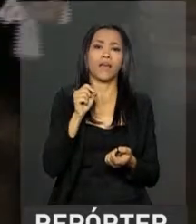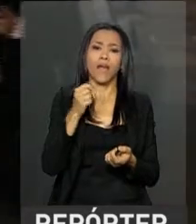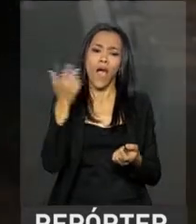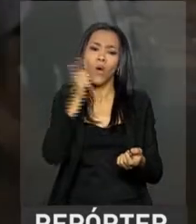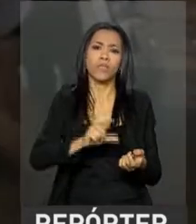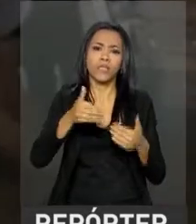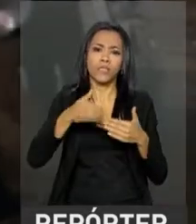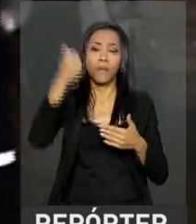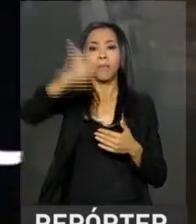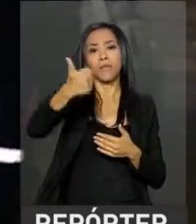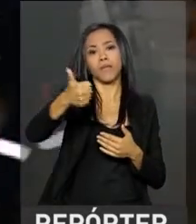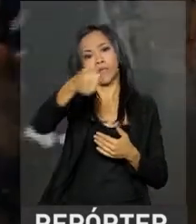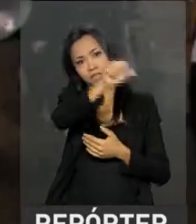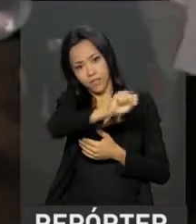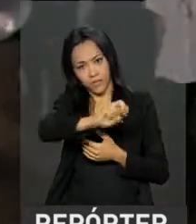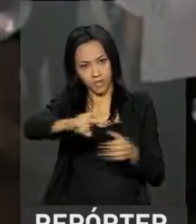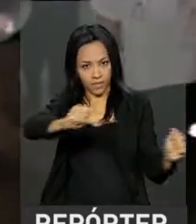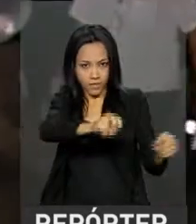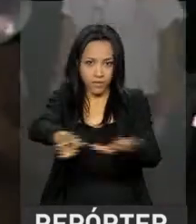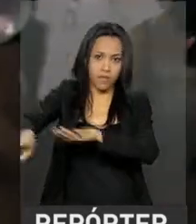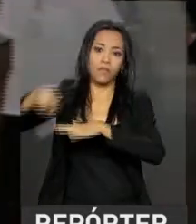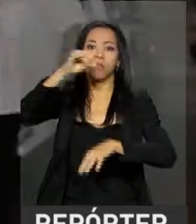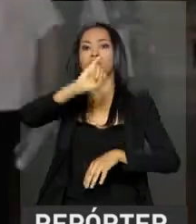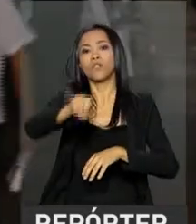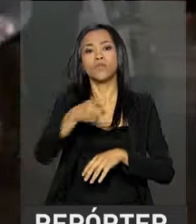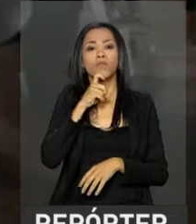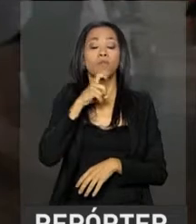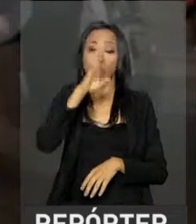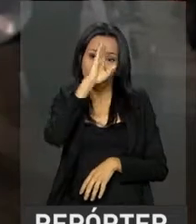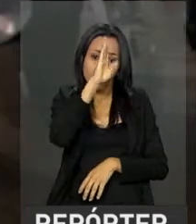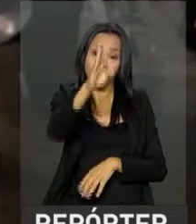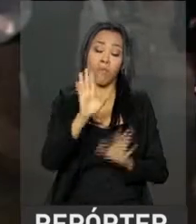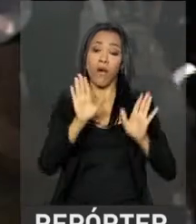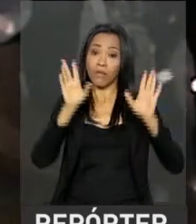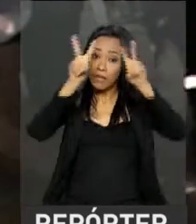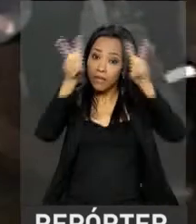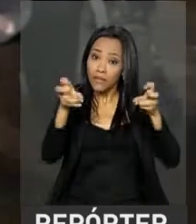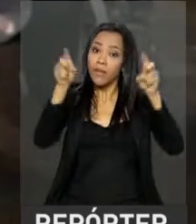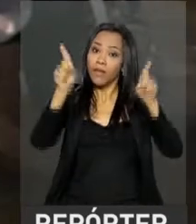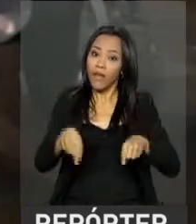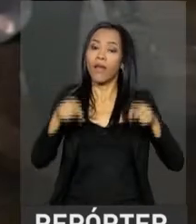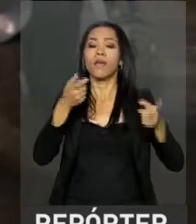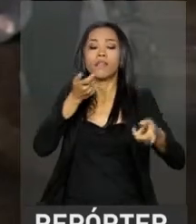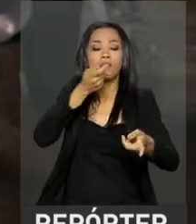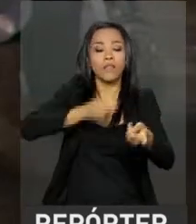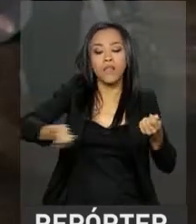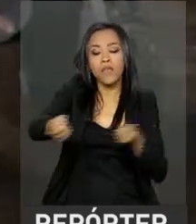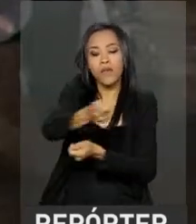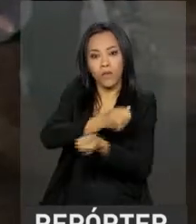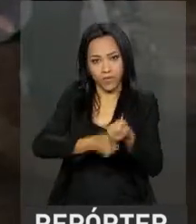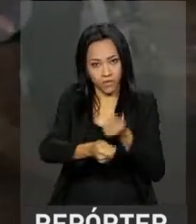até a primeira semana de julho o principal ponto da proposta é a prevalência do negociado sobre o legislado